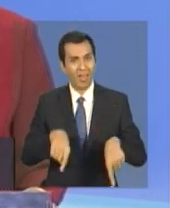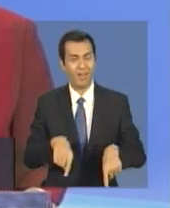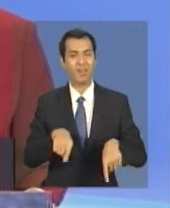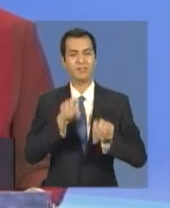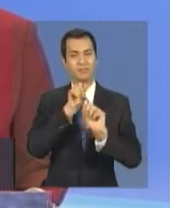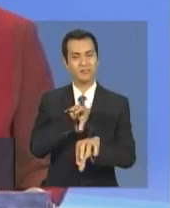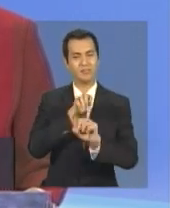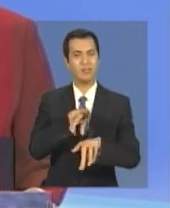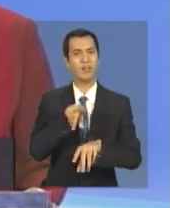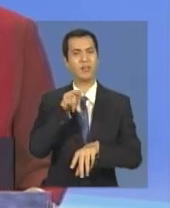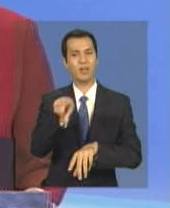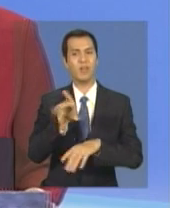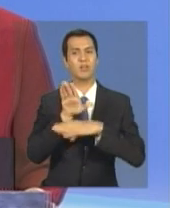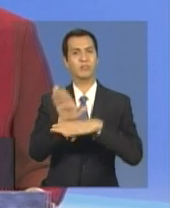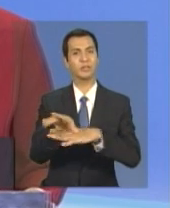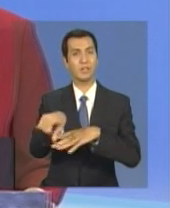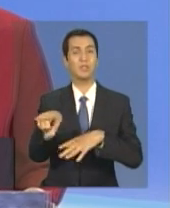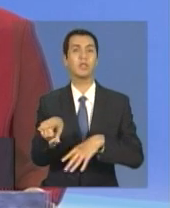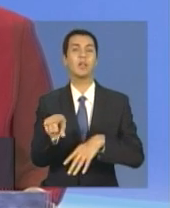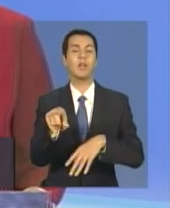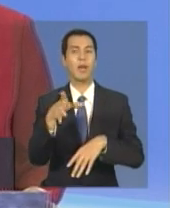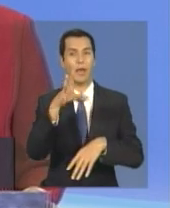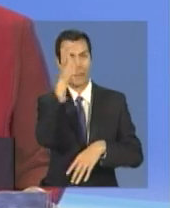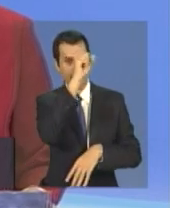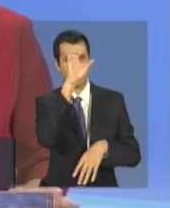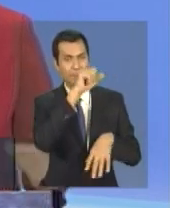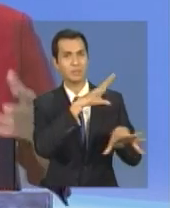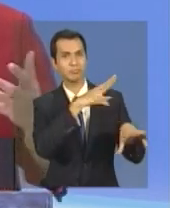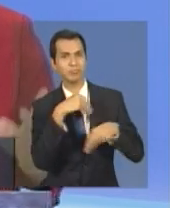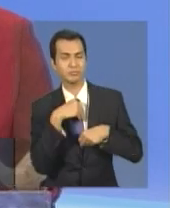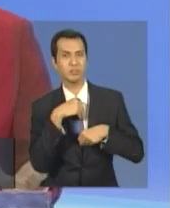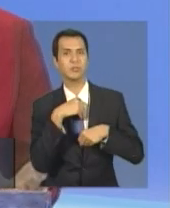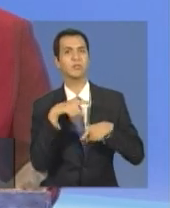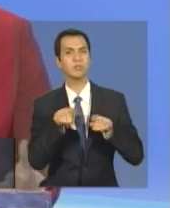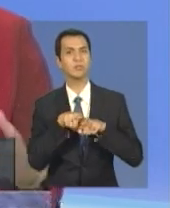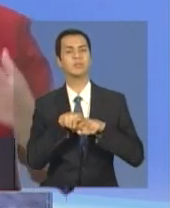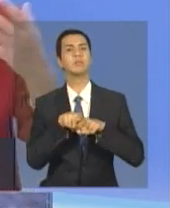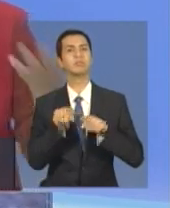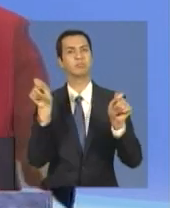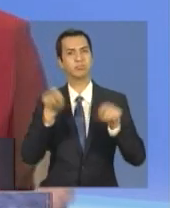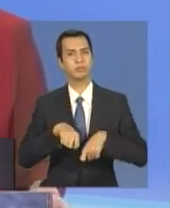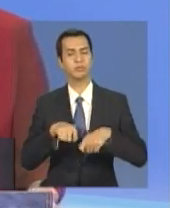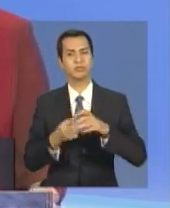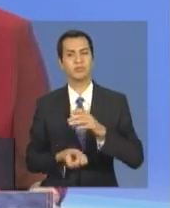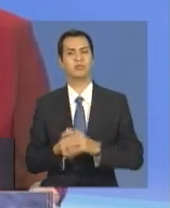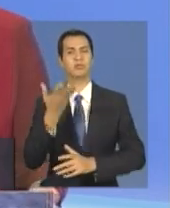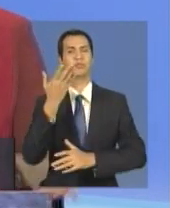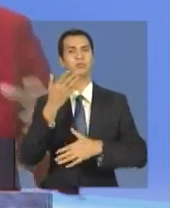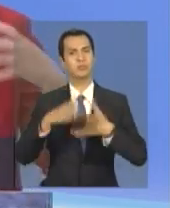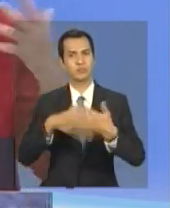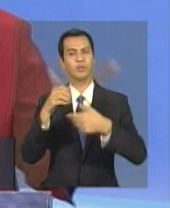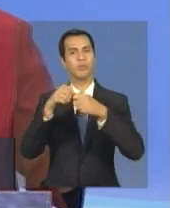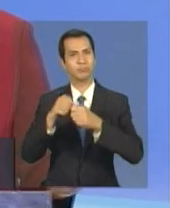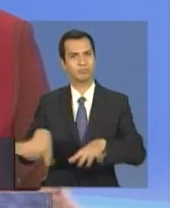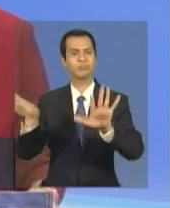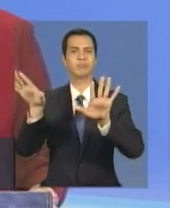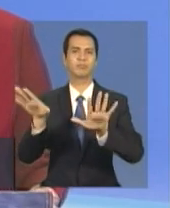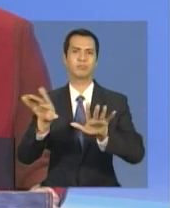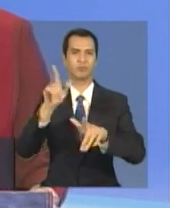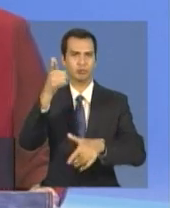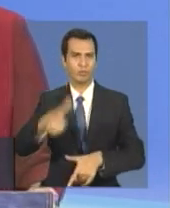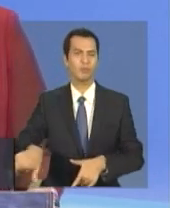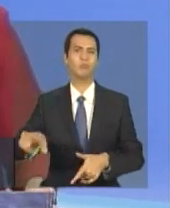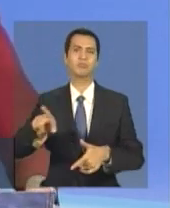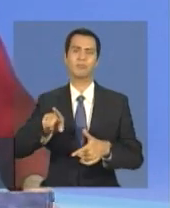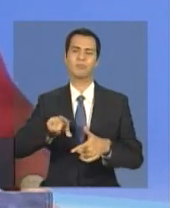esse conhecimento seja produzido ou seja criado novamente de uma outra